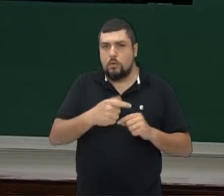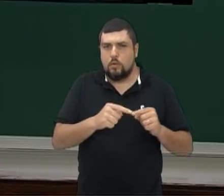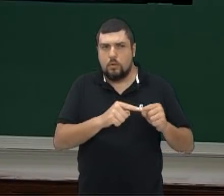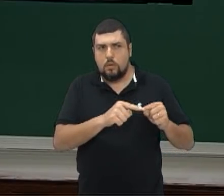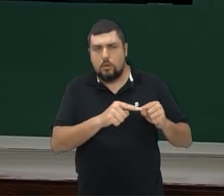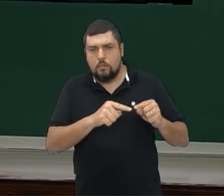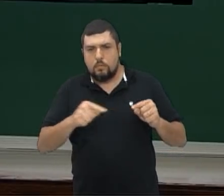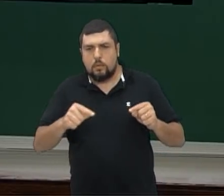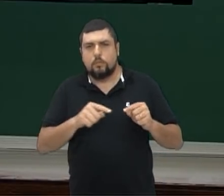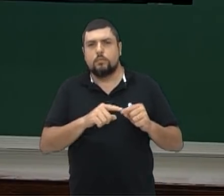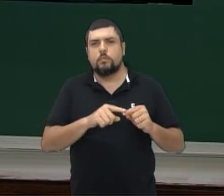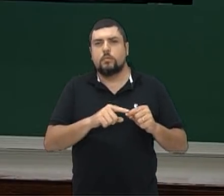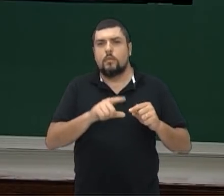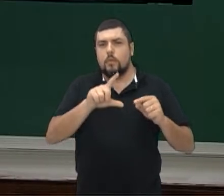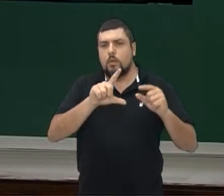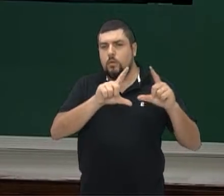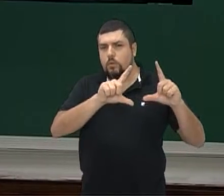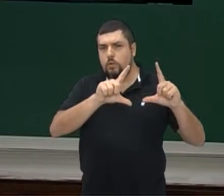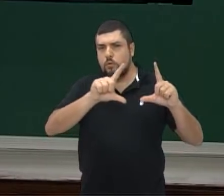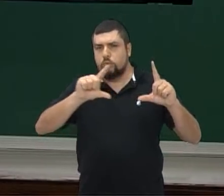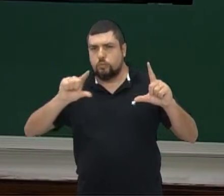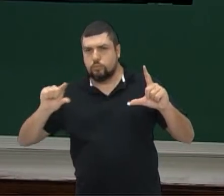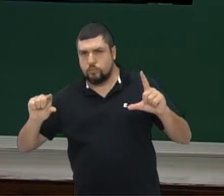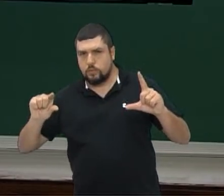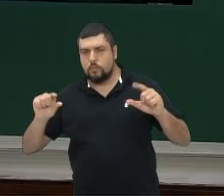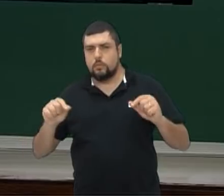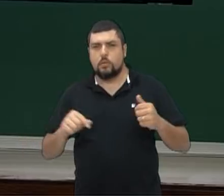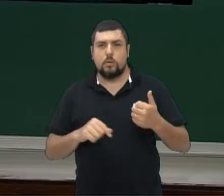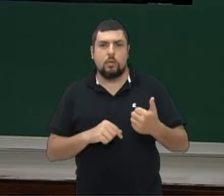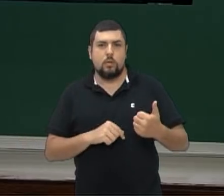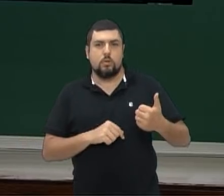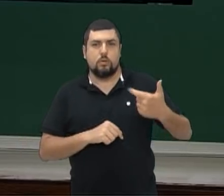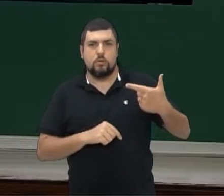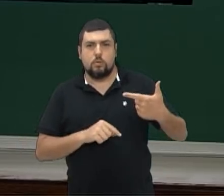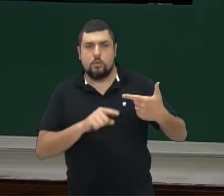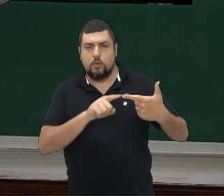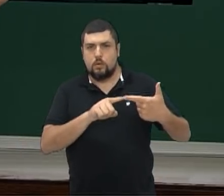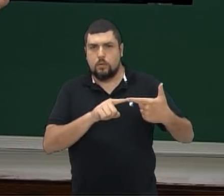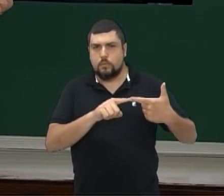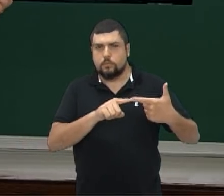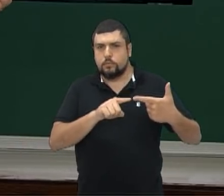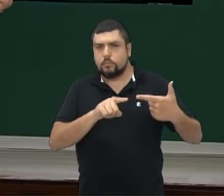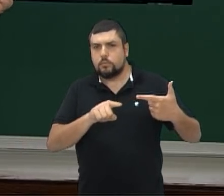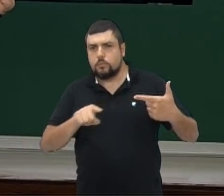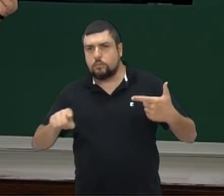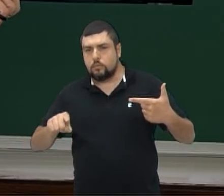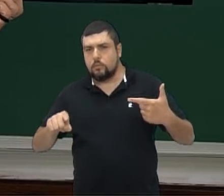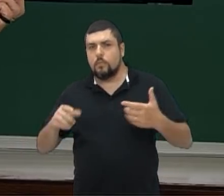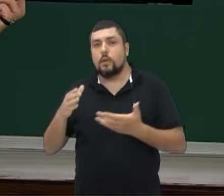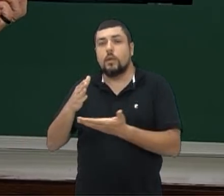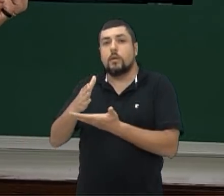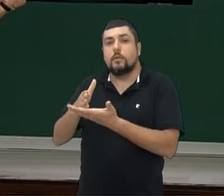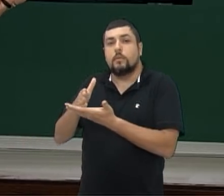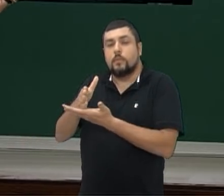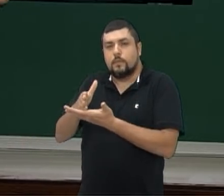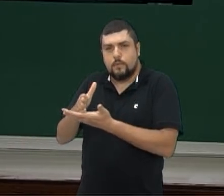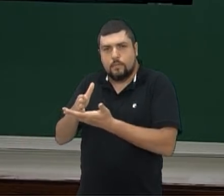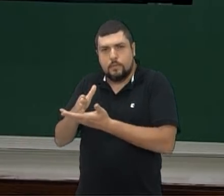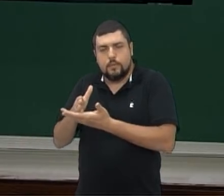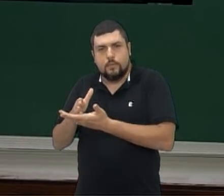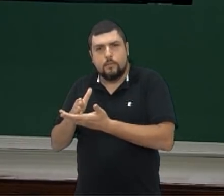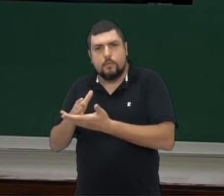sua redução, a sua medida de 12 centímetros, ela fica pela metade, ou